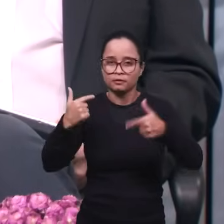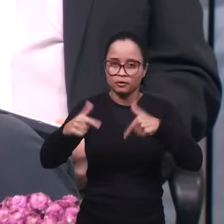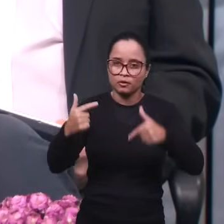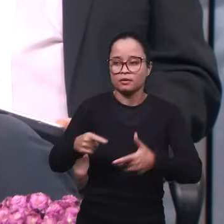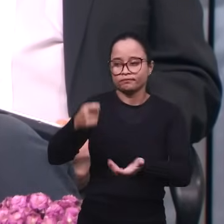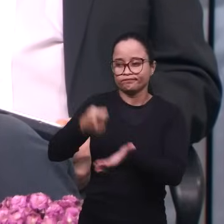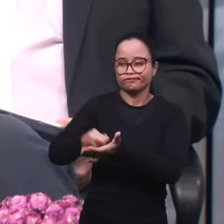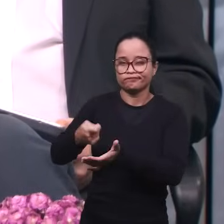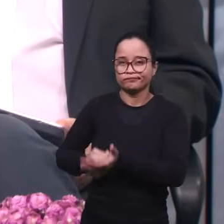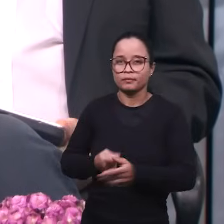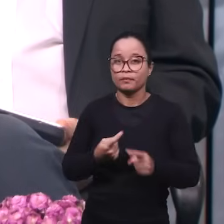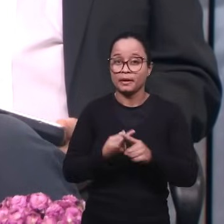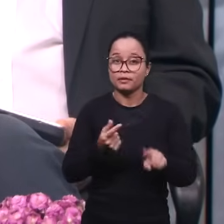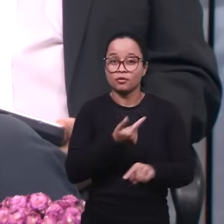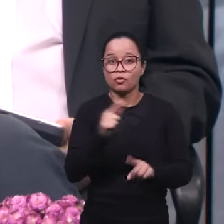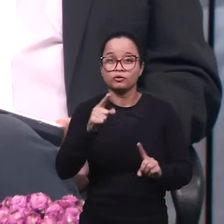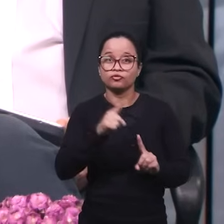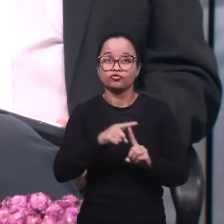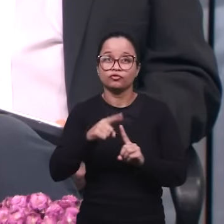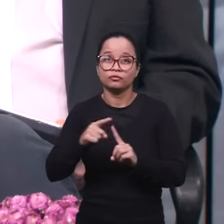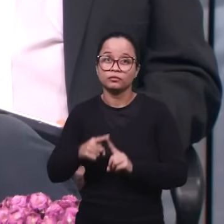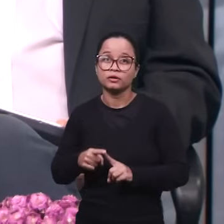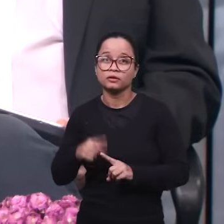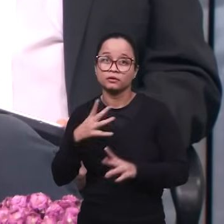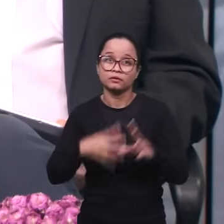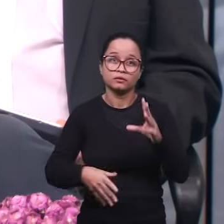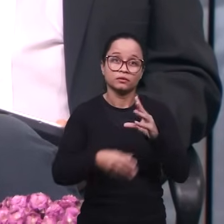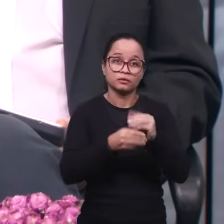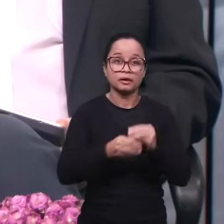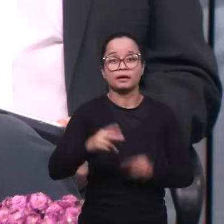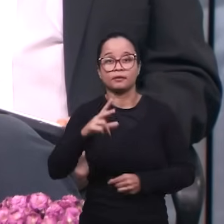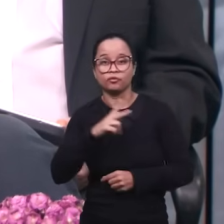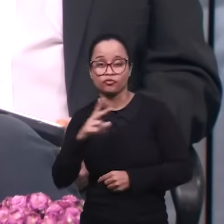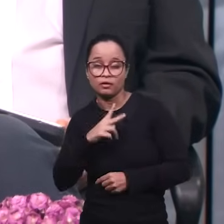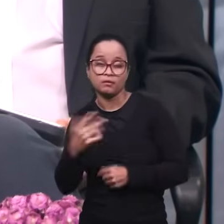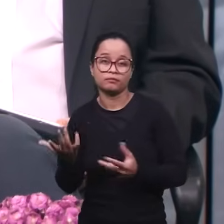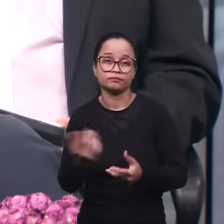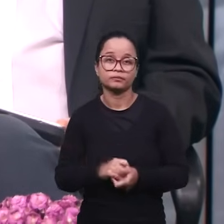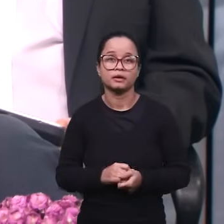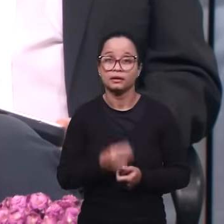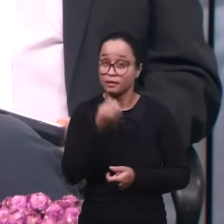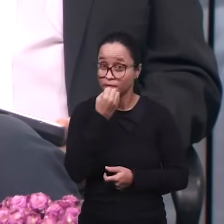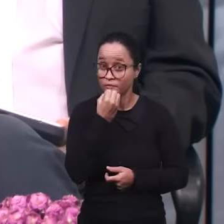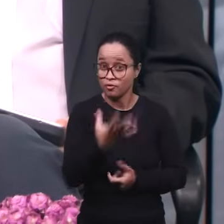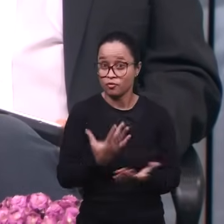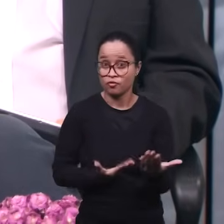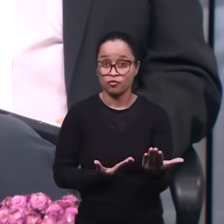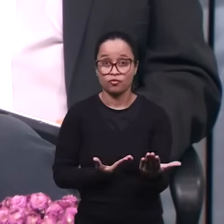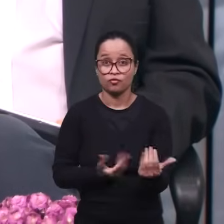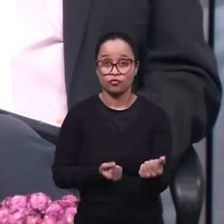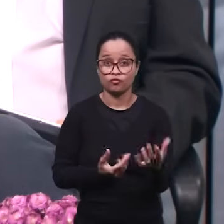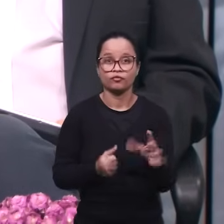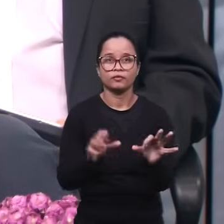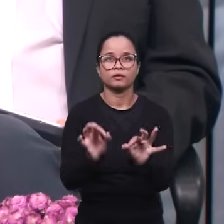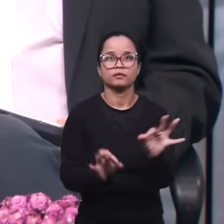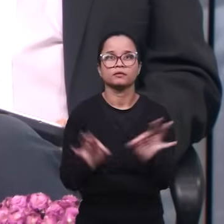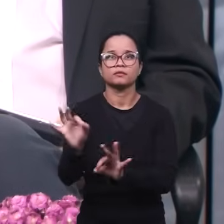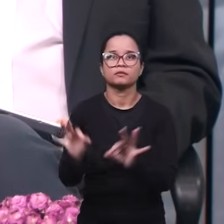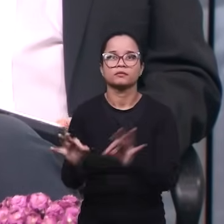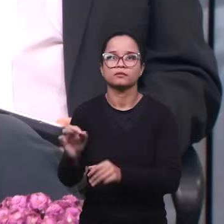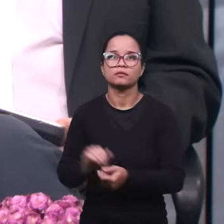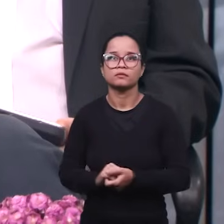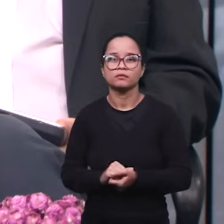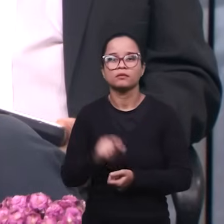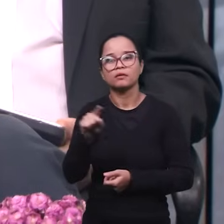quem contribuiu, só que existem outros tipos também de previdência, que é a complementar, que é a privada, que é bom o jovem até se planejar para